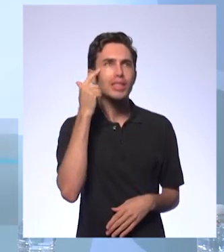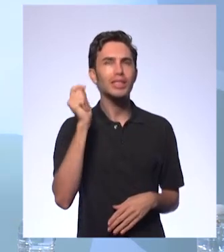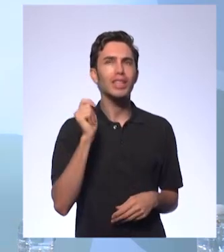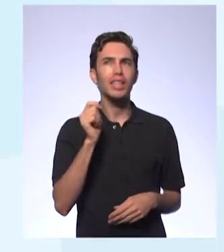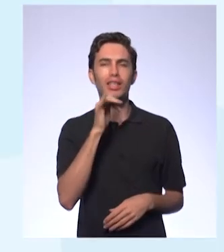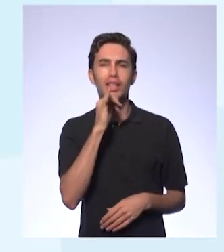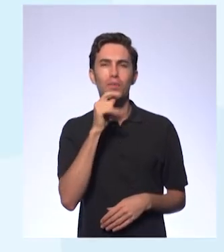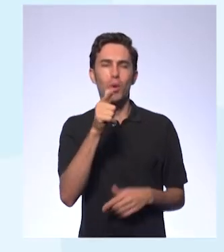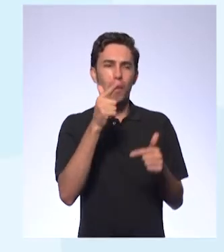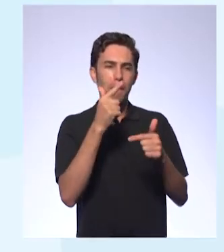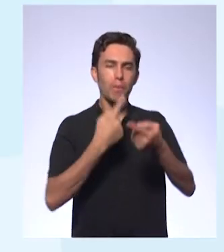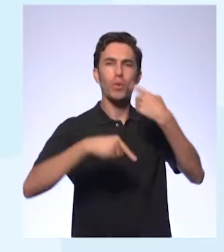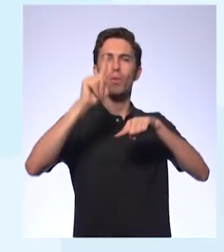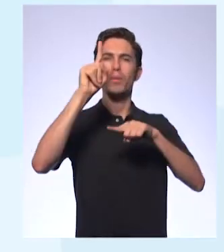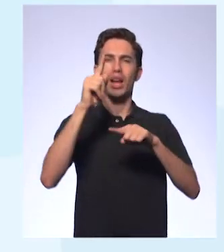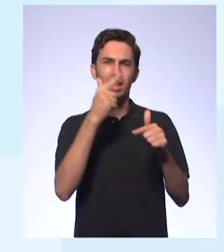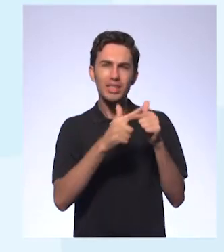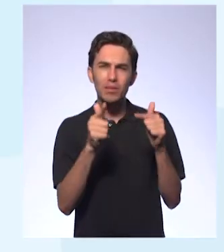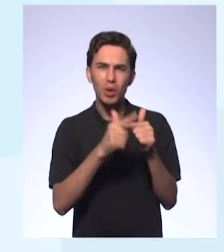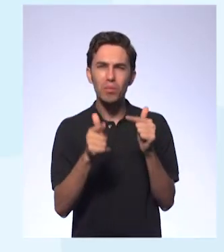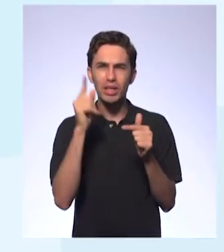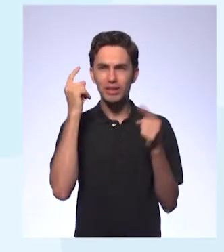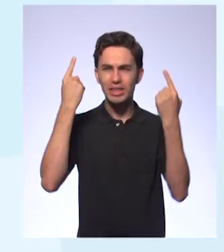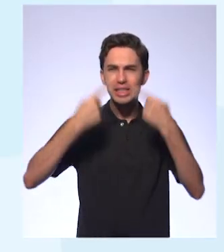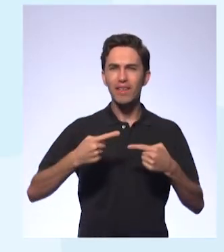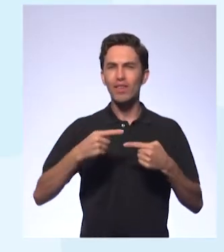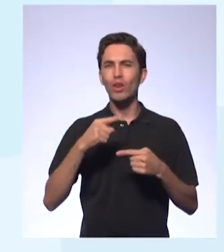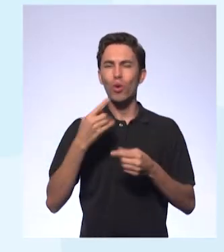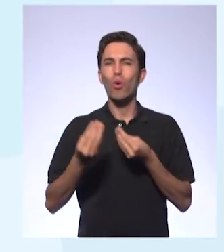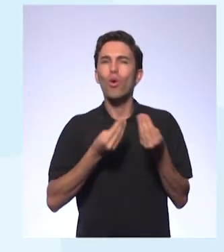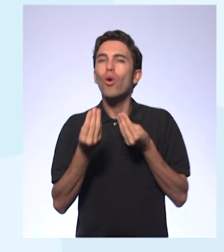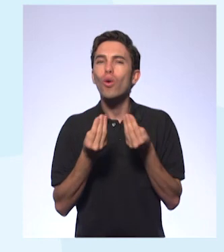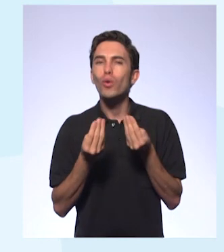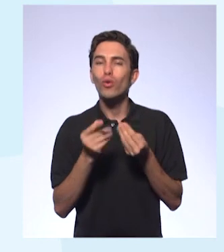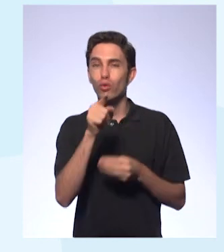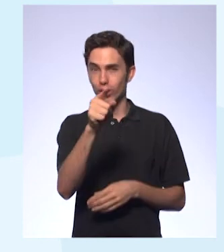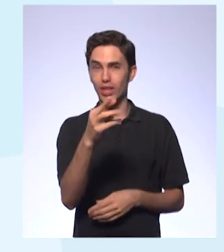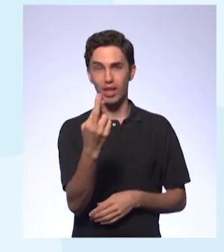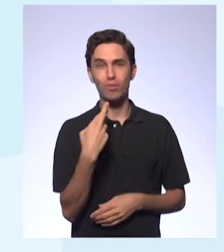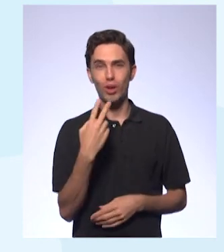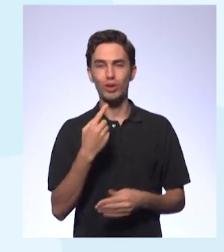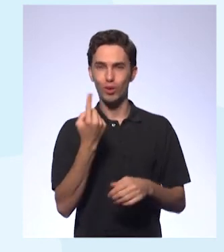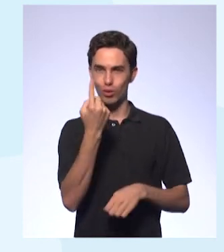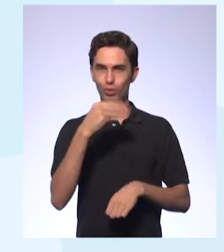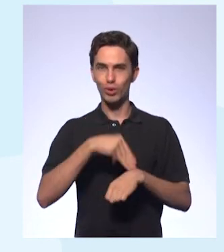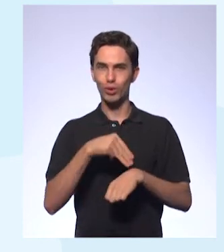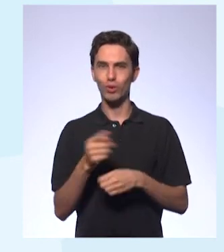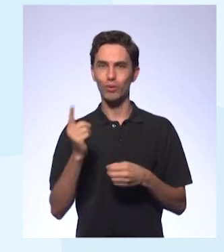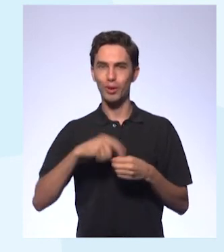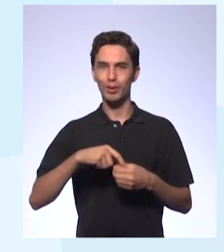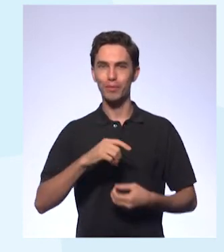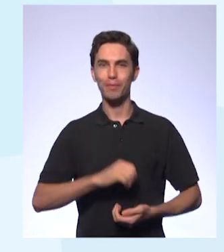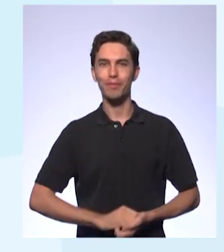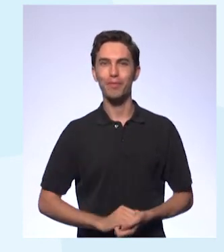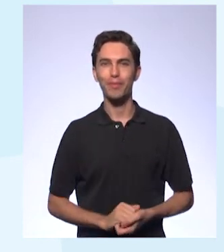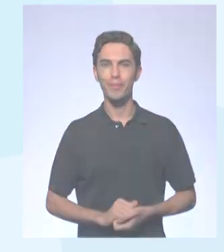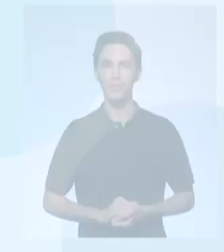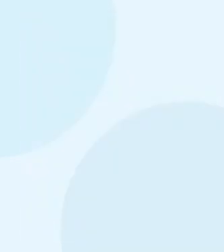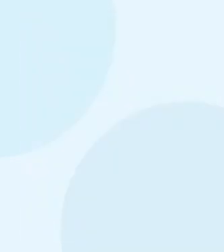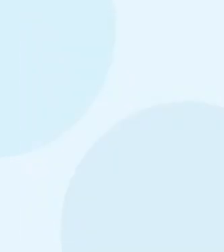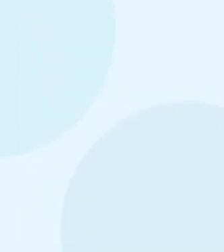poderia superar esses desafios. É você que tem a resposta. 1 minuto e a gente já volta.